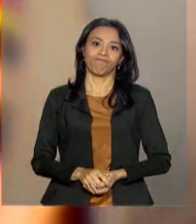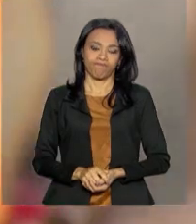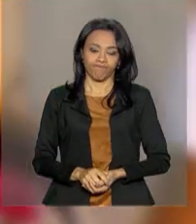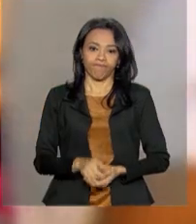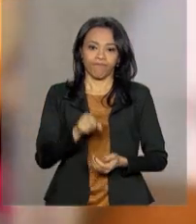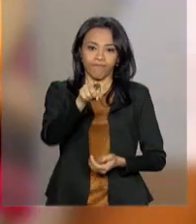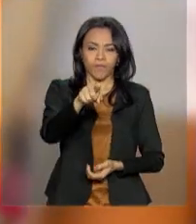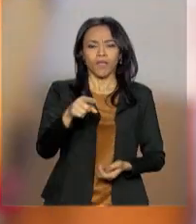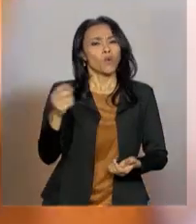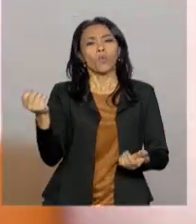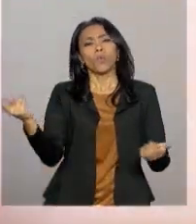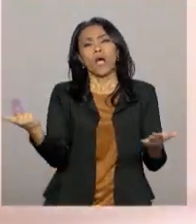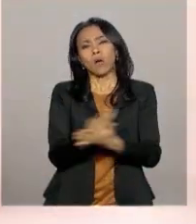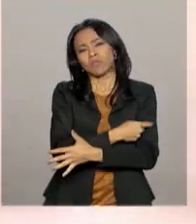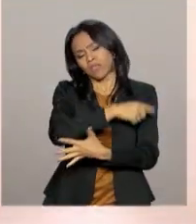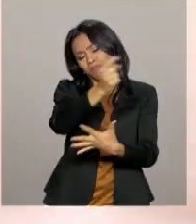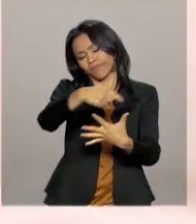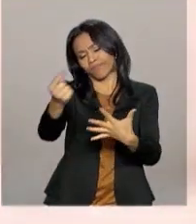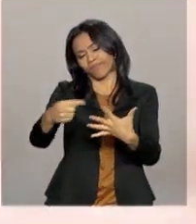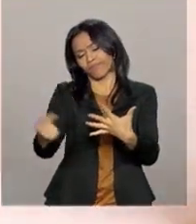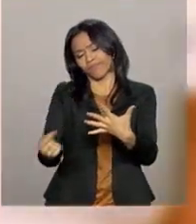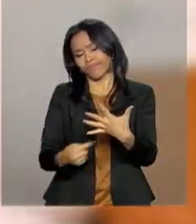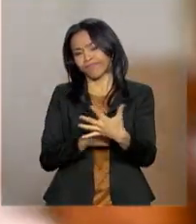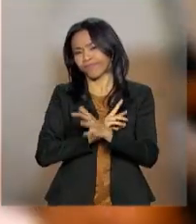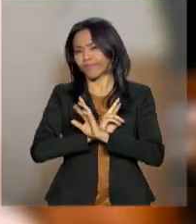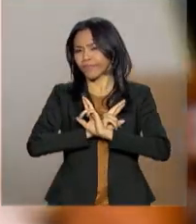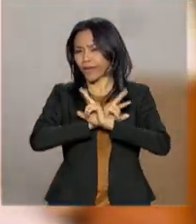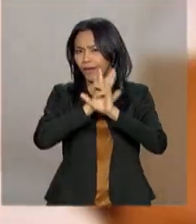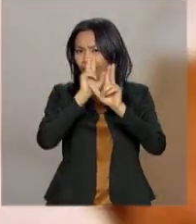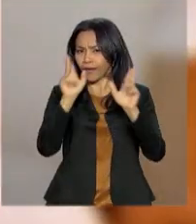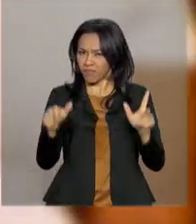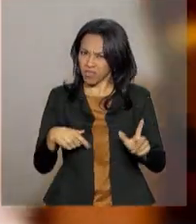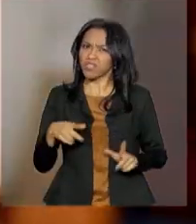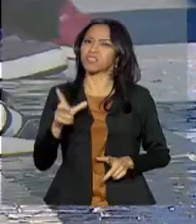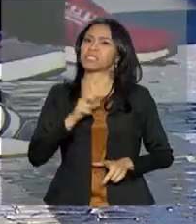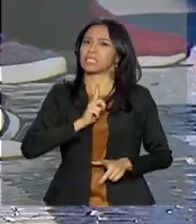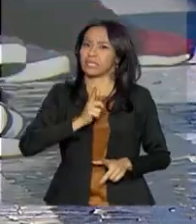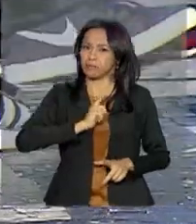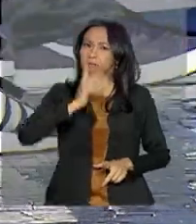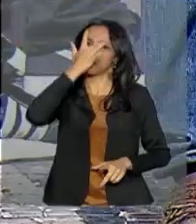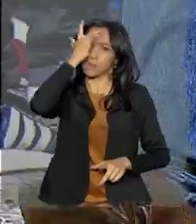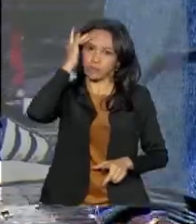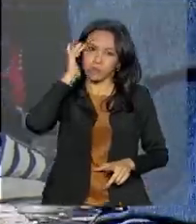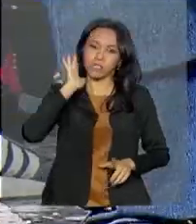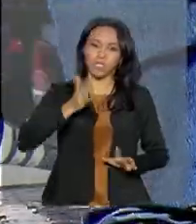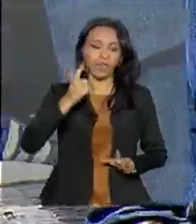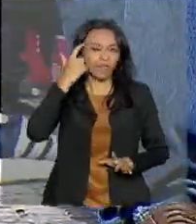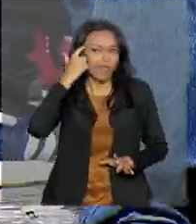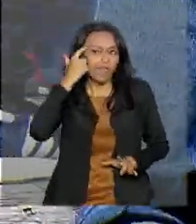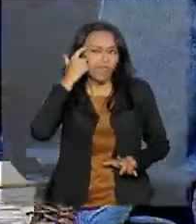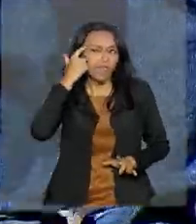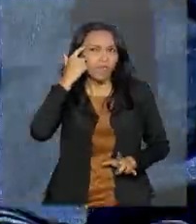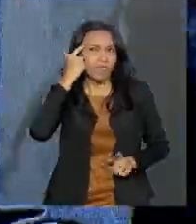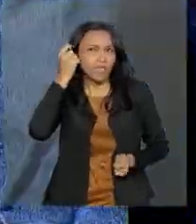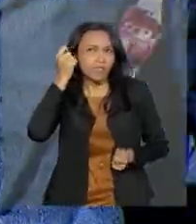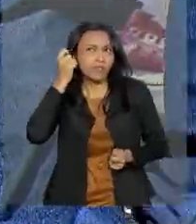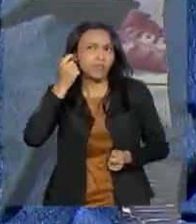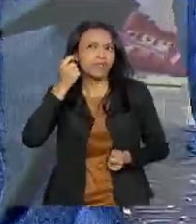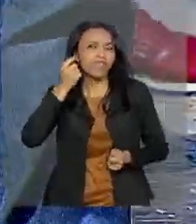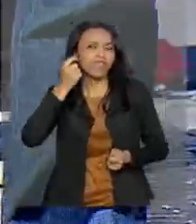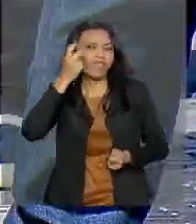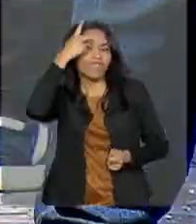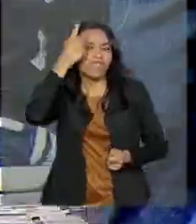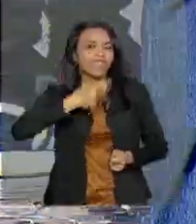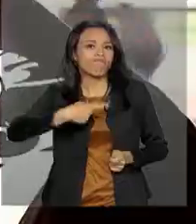podem ser bem diferentes mas muito mais gente do que se imagina já teve uma intenção em comum dá fim